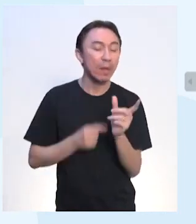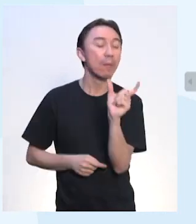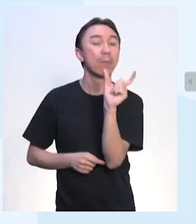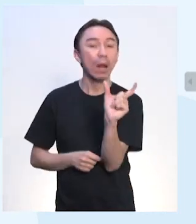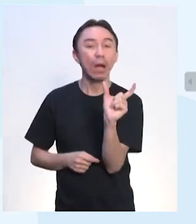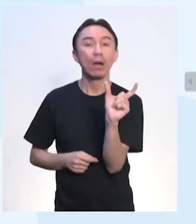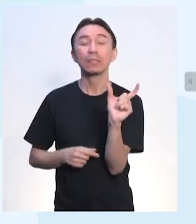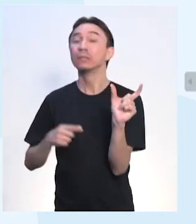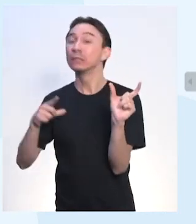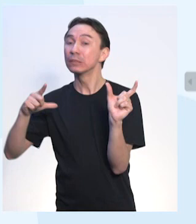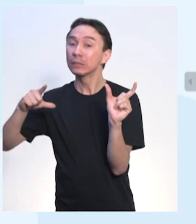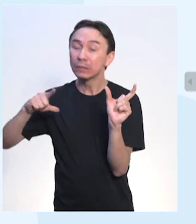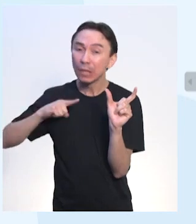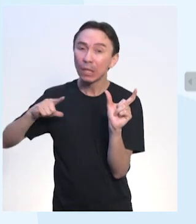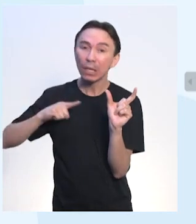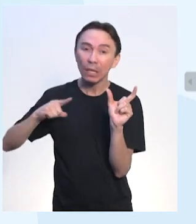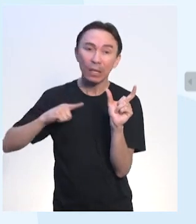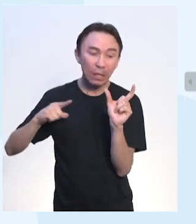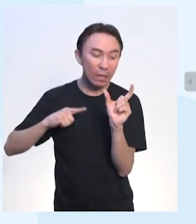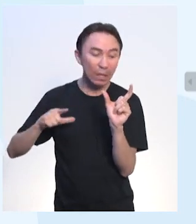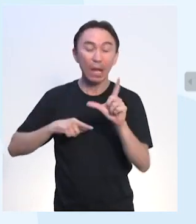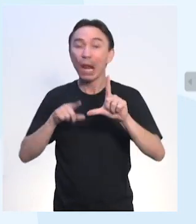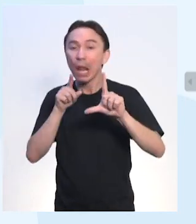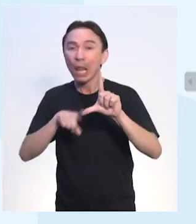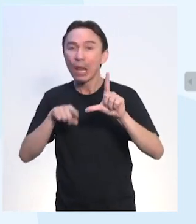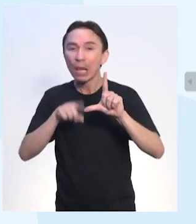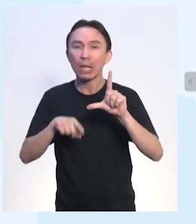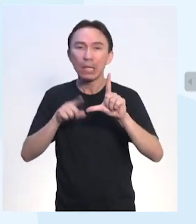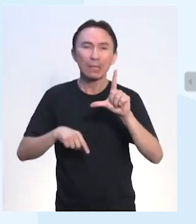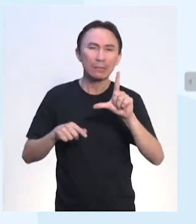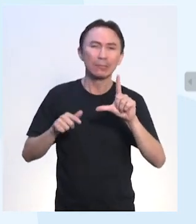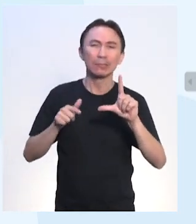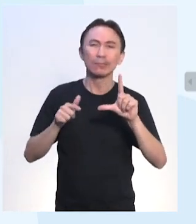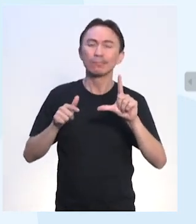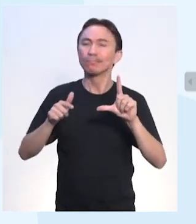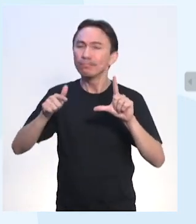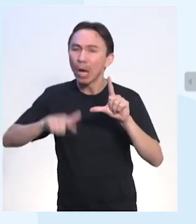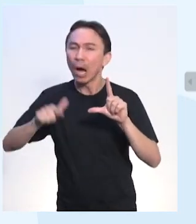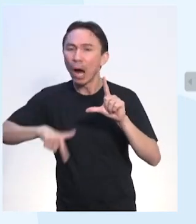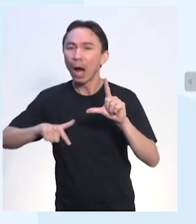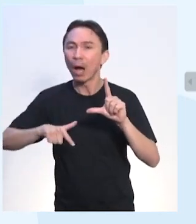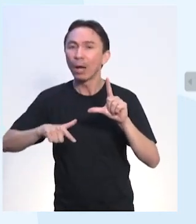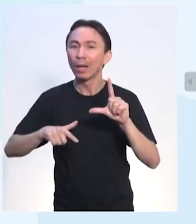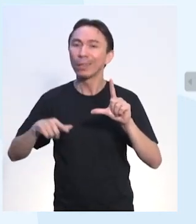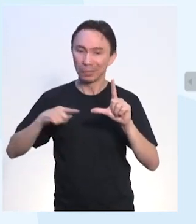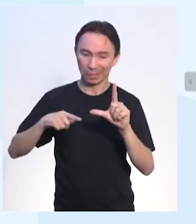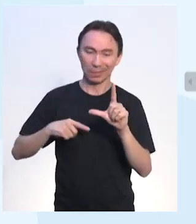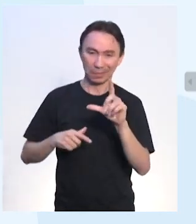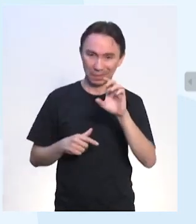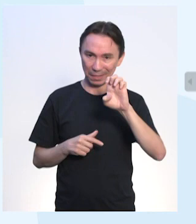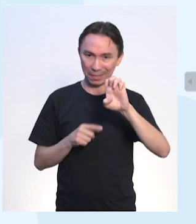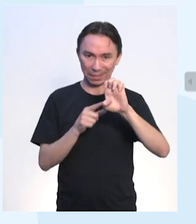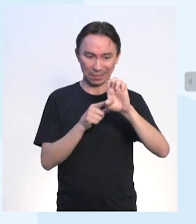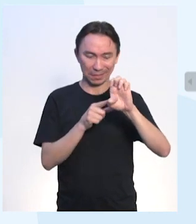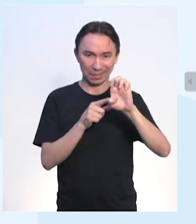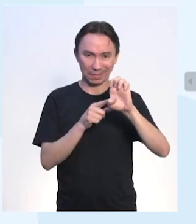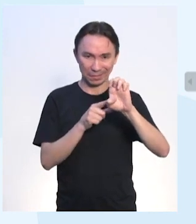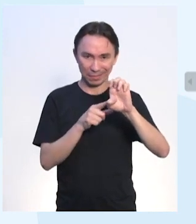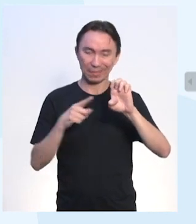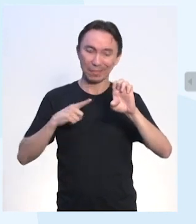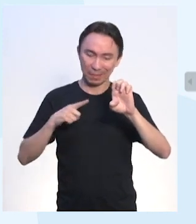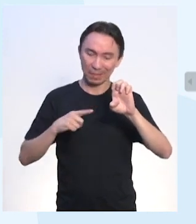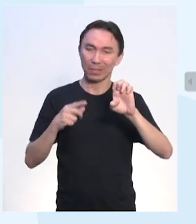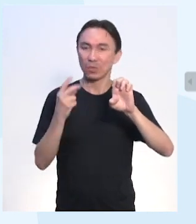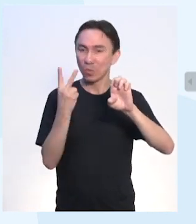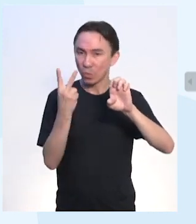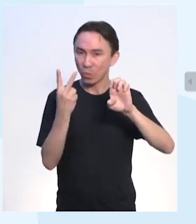palavra existe alguma letra repetida. Você está observando a letra E, correto? A letra